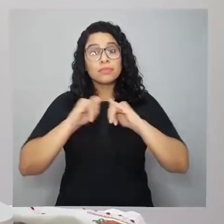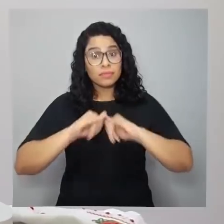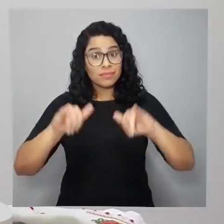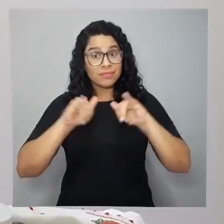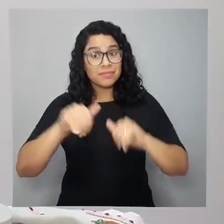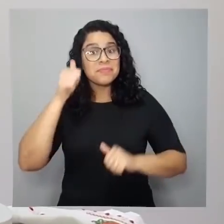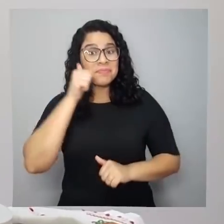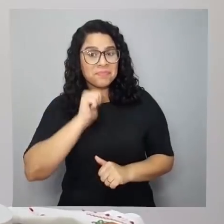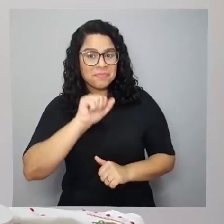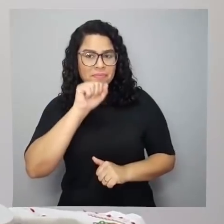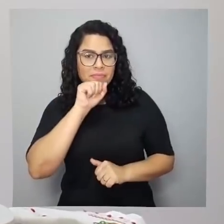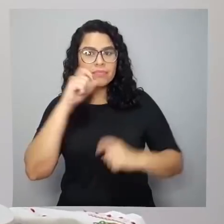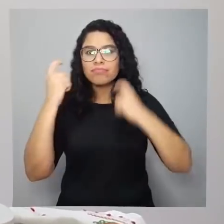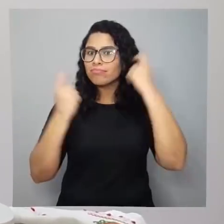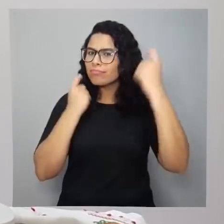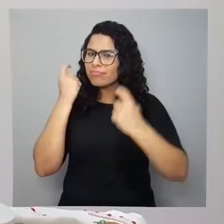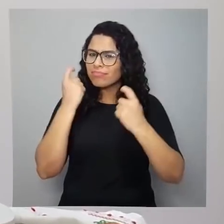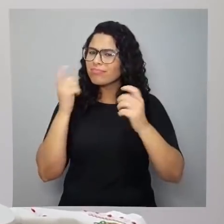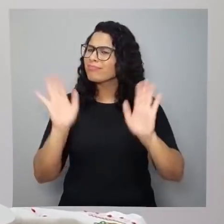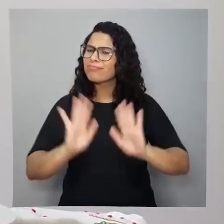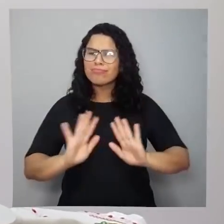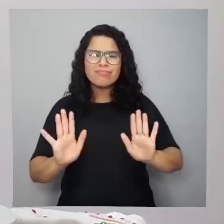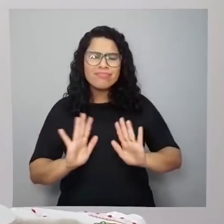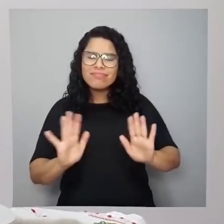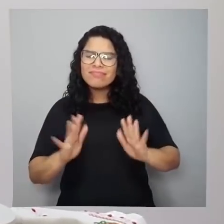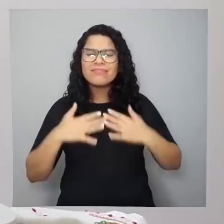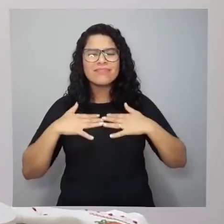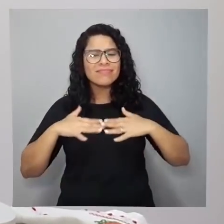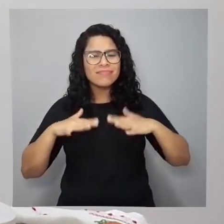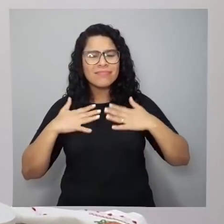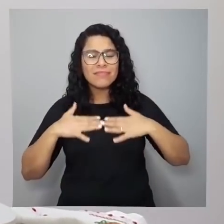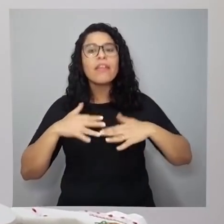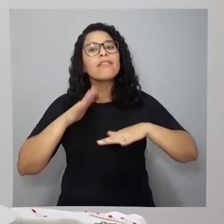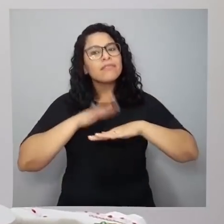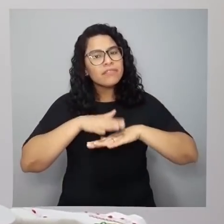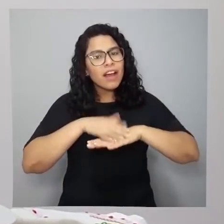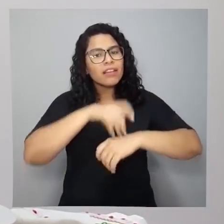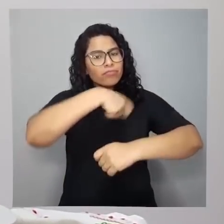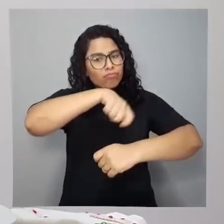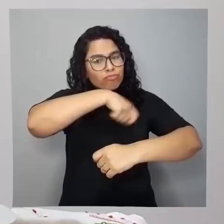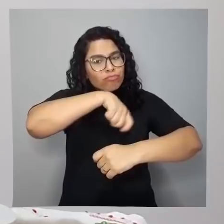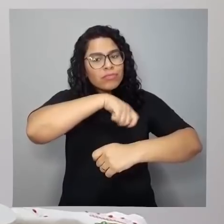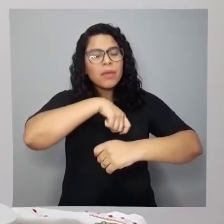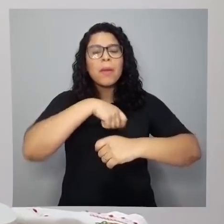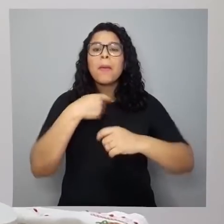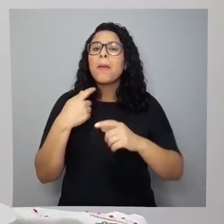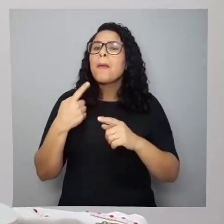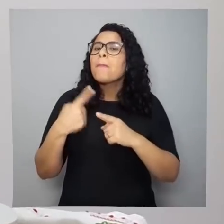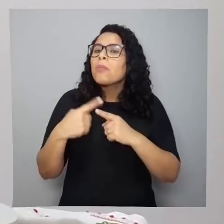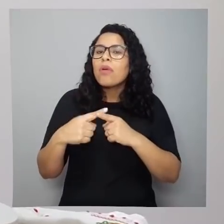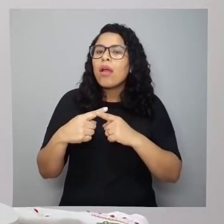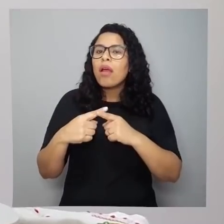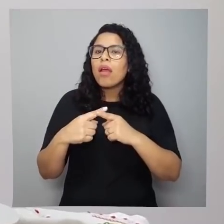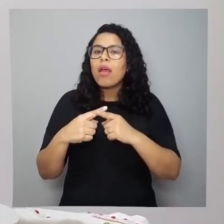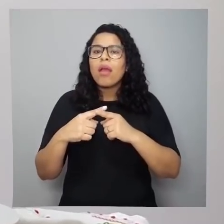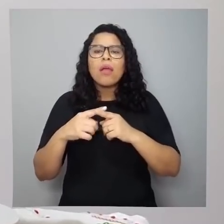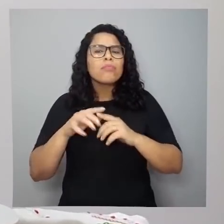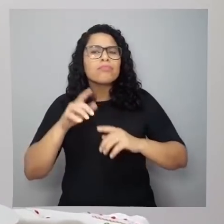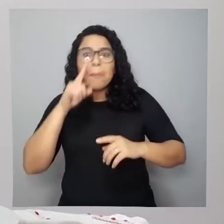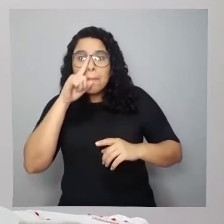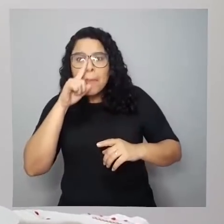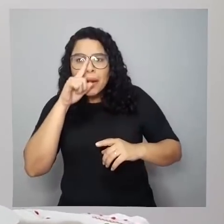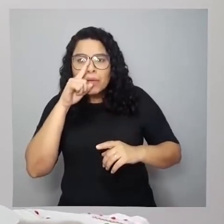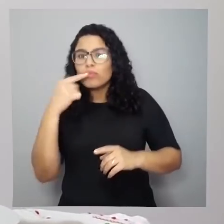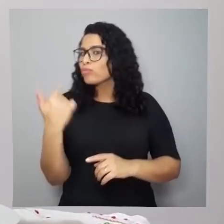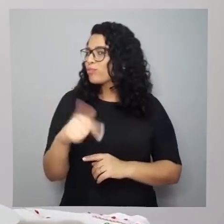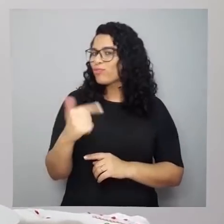as mamães para não se preocuparem, façam essa receita com as crianças, que não tem perigo da massinha grudar nos móveis,